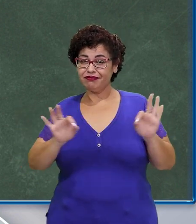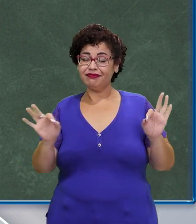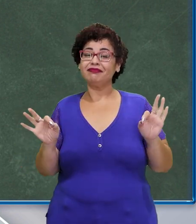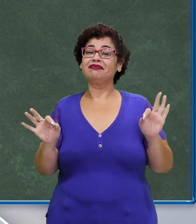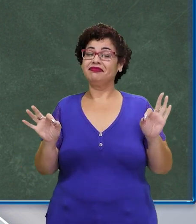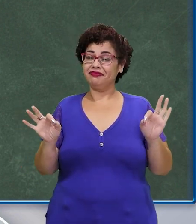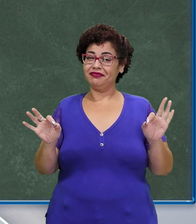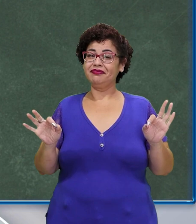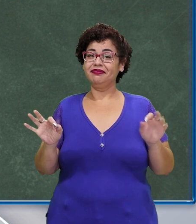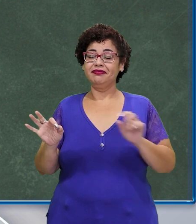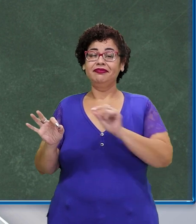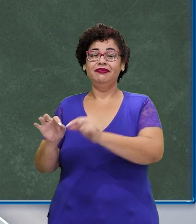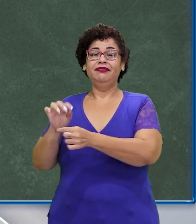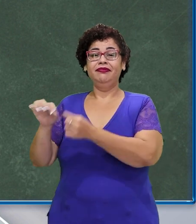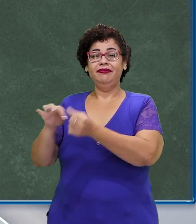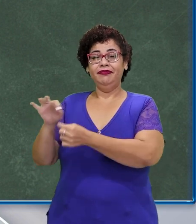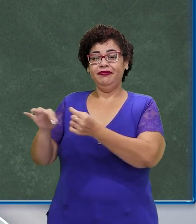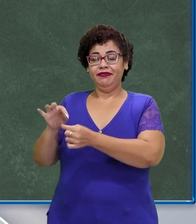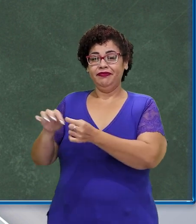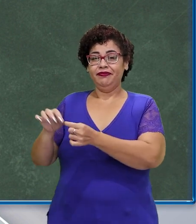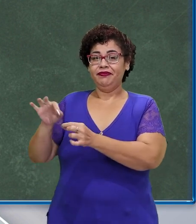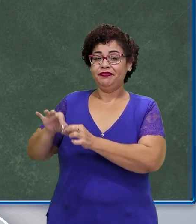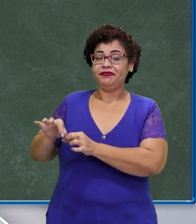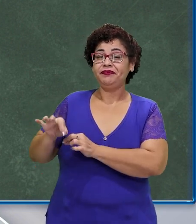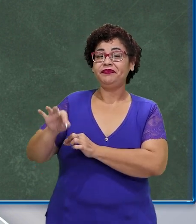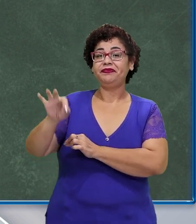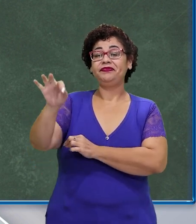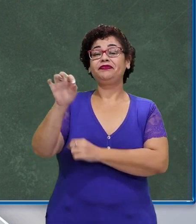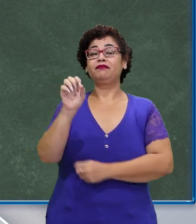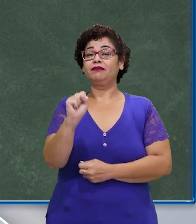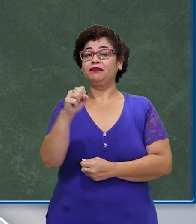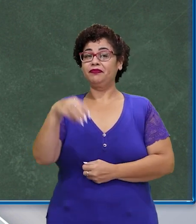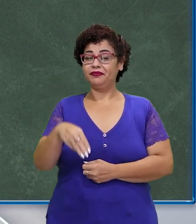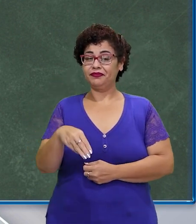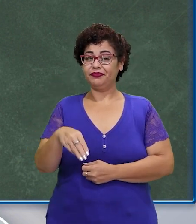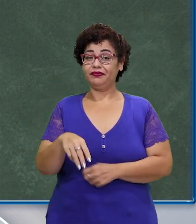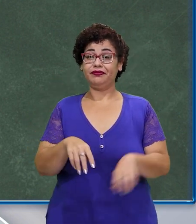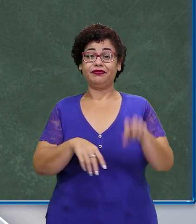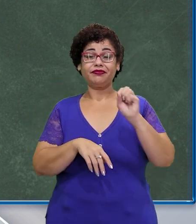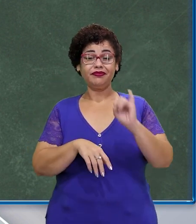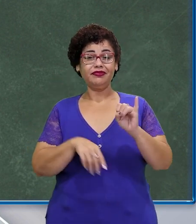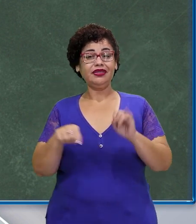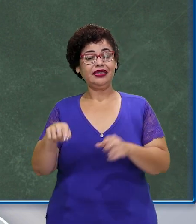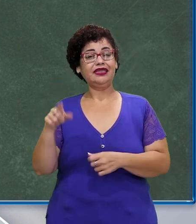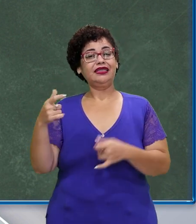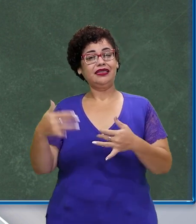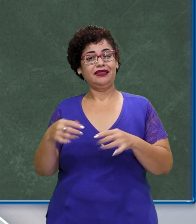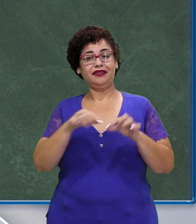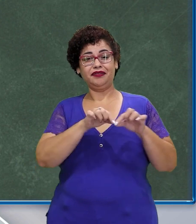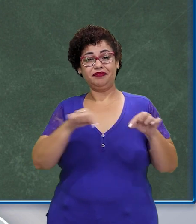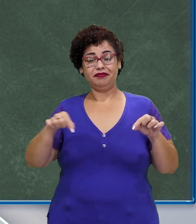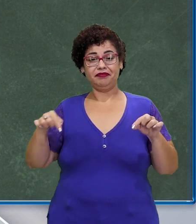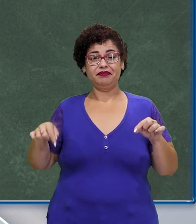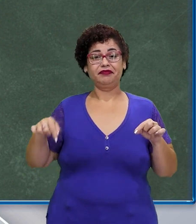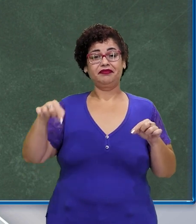de uma estaca para a outra e a outra de 8 metros. Se essa, aí ele liga